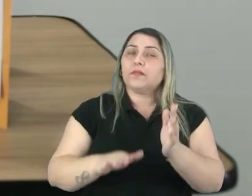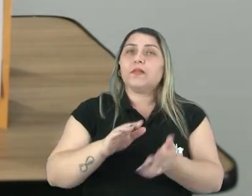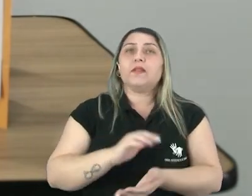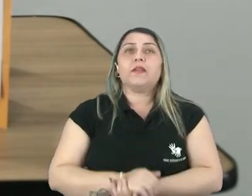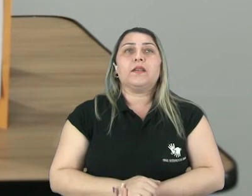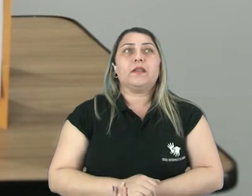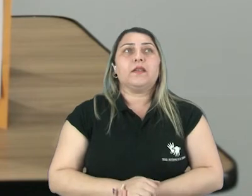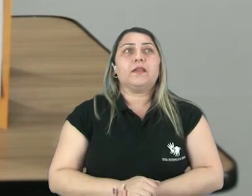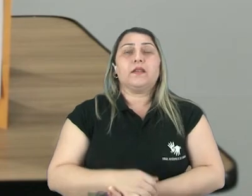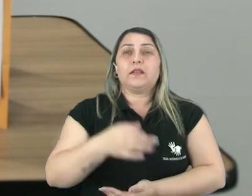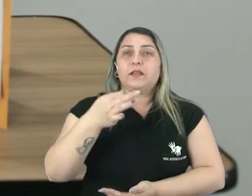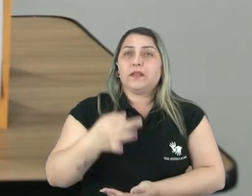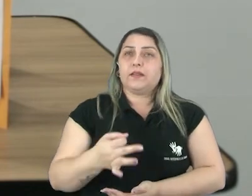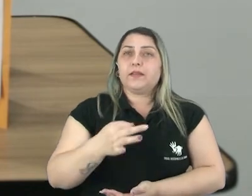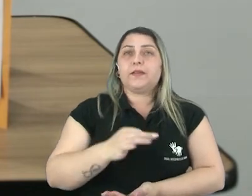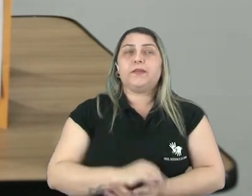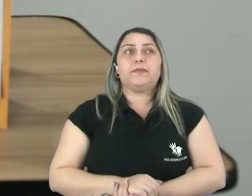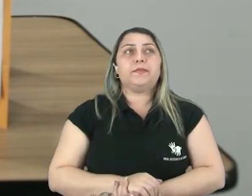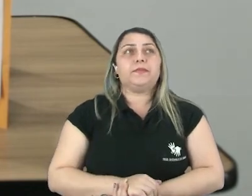menos, certo?